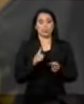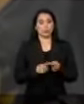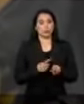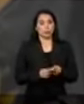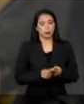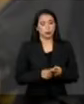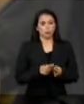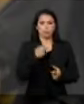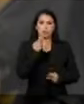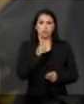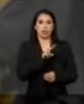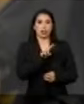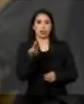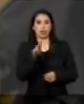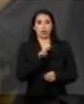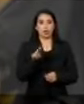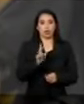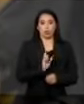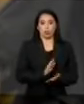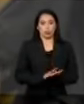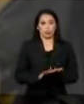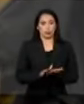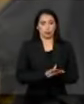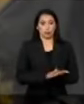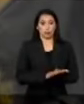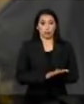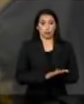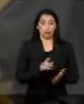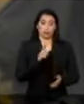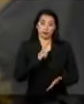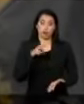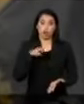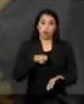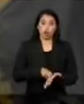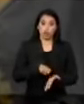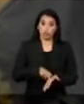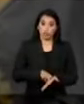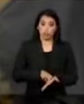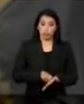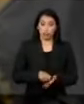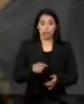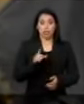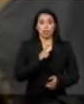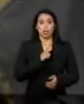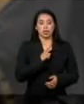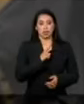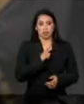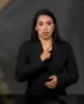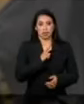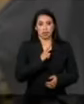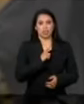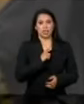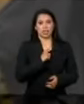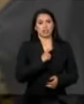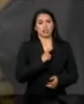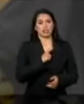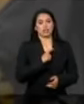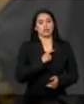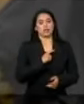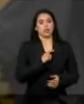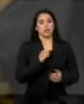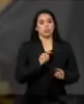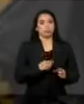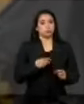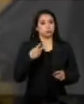citar nomes, foi condenado, houve o duplo grau de jurisdição, essa